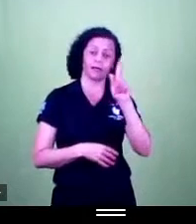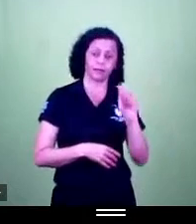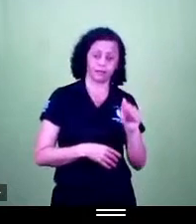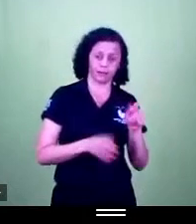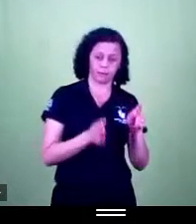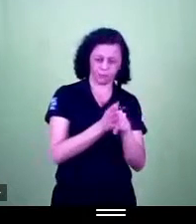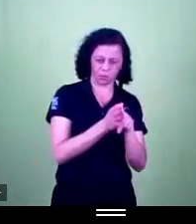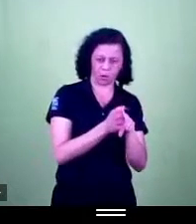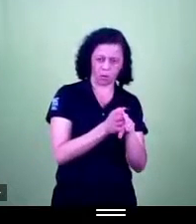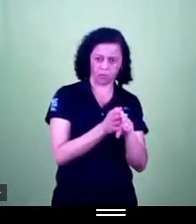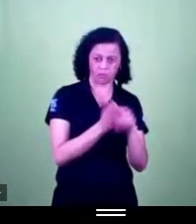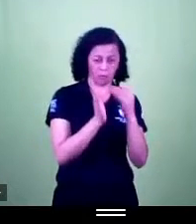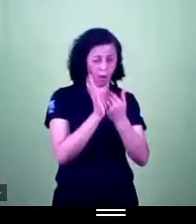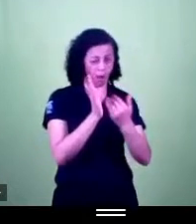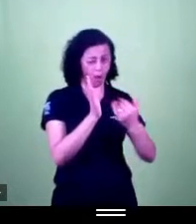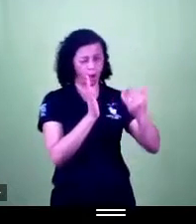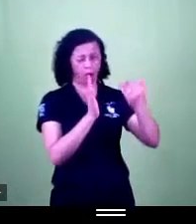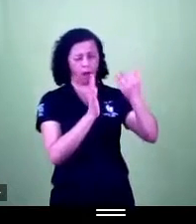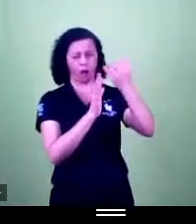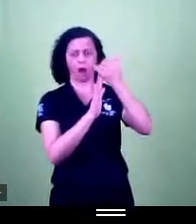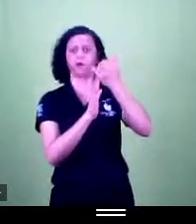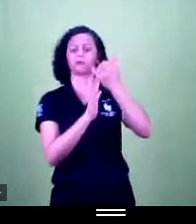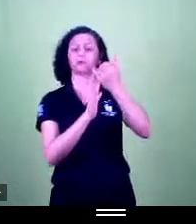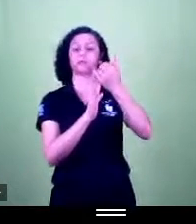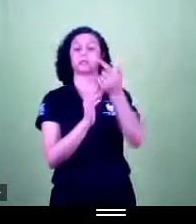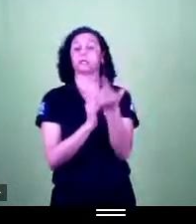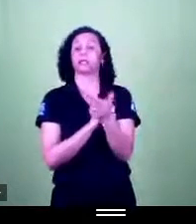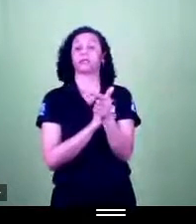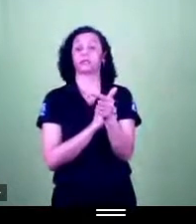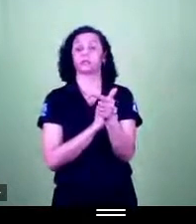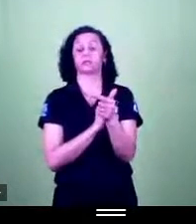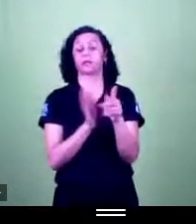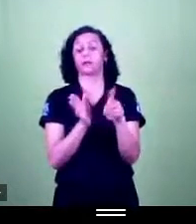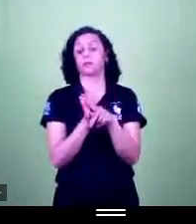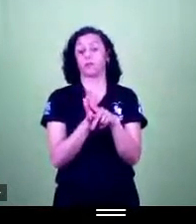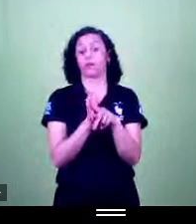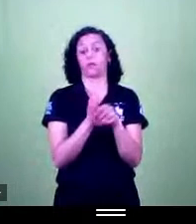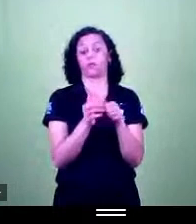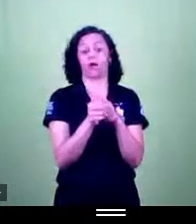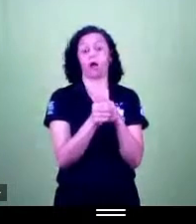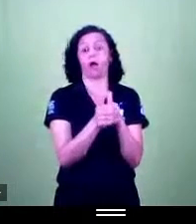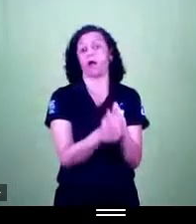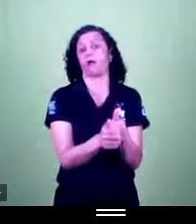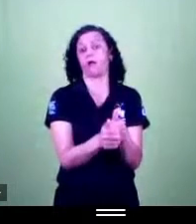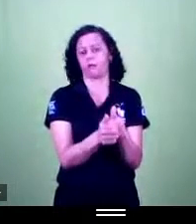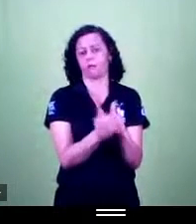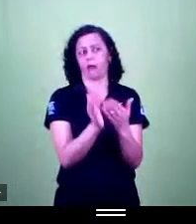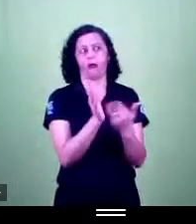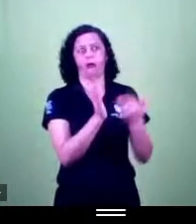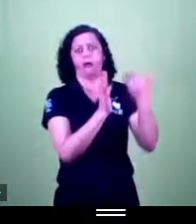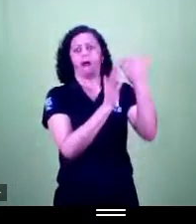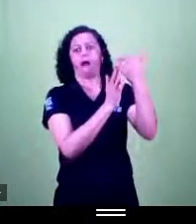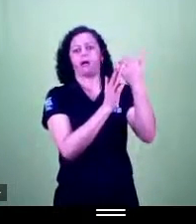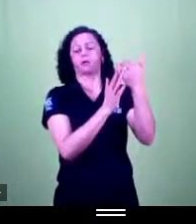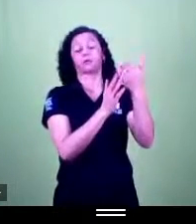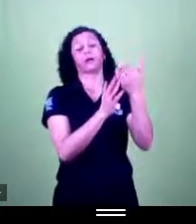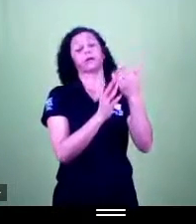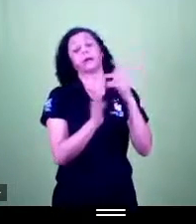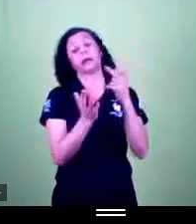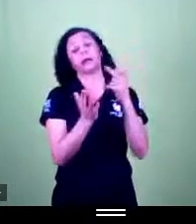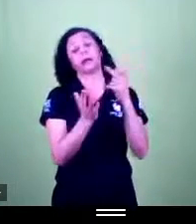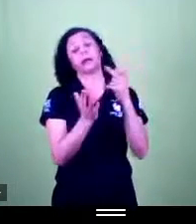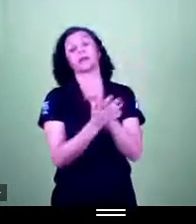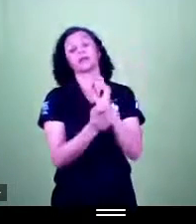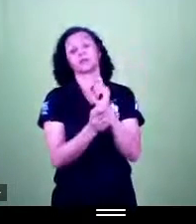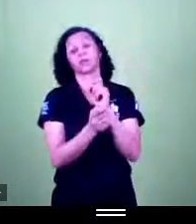for muito alta e eu não tiver uma geração que acompanha essa demanda alta por energia, a tensão começa, a frequência,